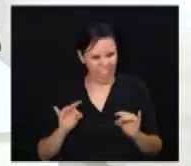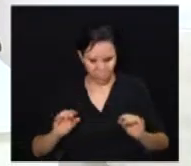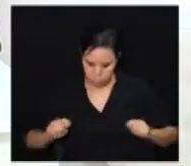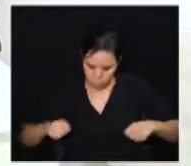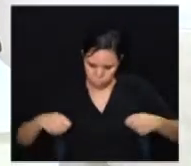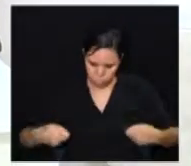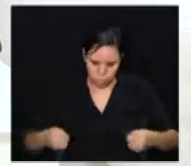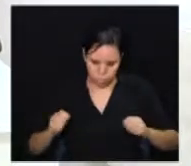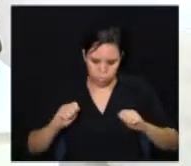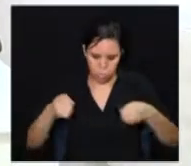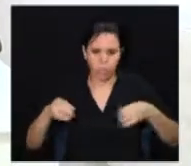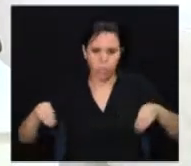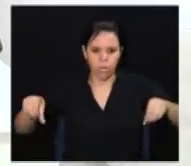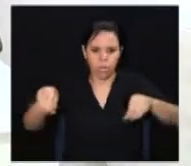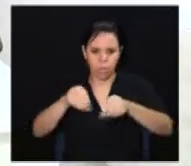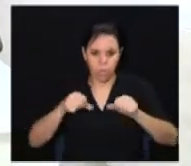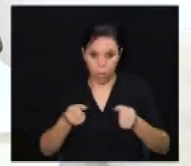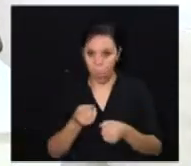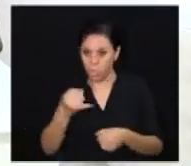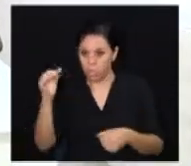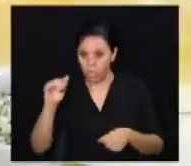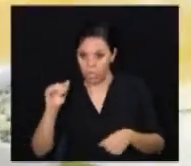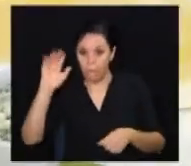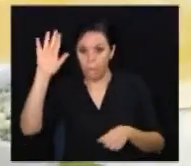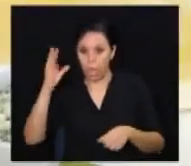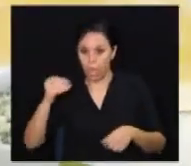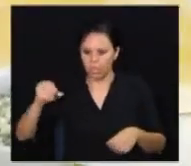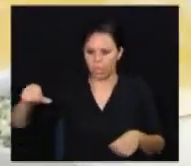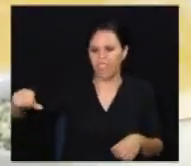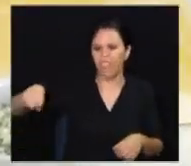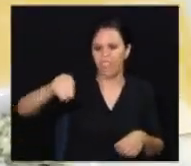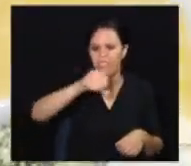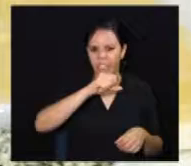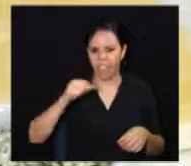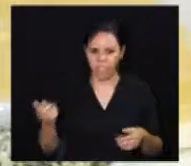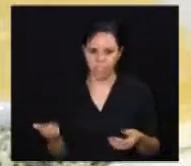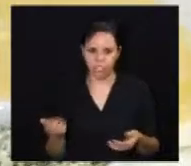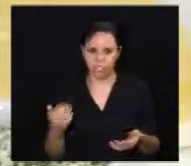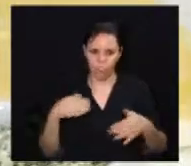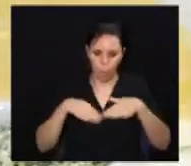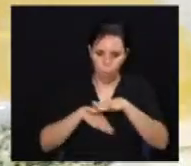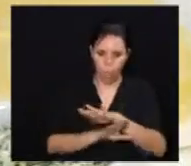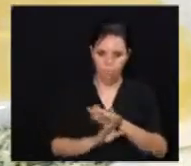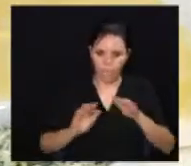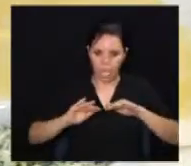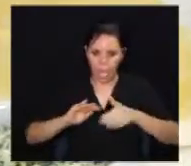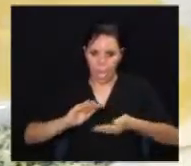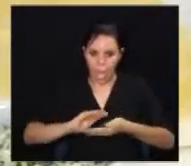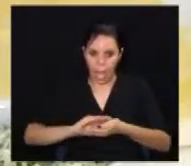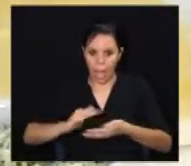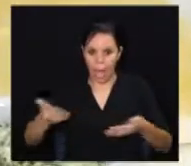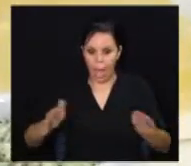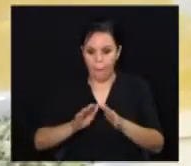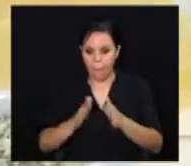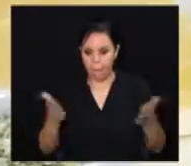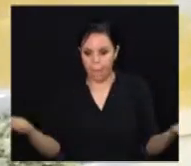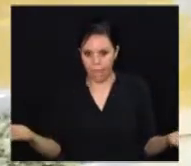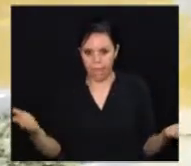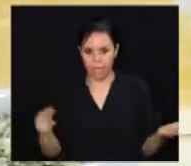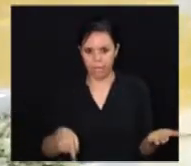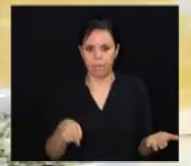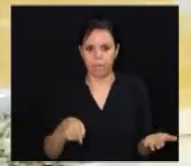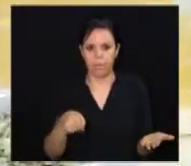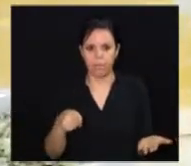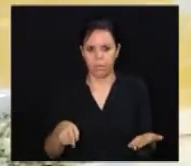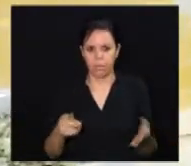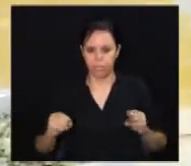jogando farinha. Aqui a gente usa uma quantidade um pouco maior de farinha, né? Que a gente já guarda a massa aberta. Tá. Então a gente usa ela bem enfareadinha para não grudar. Na hora de se